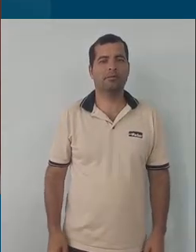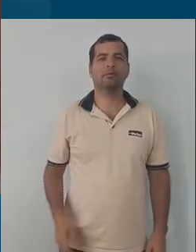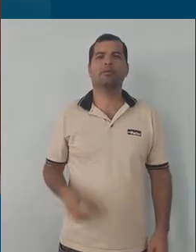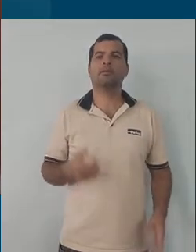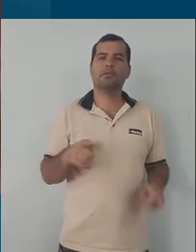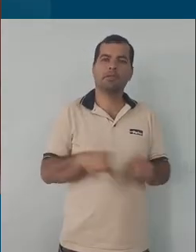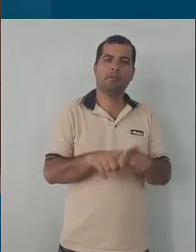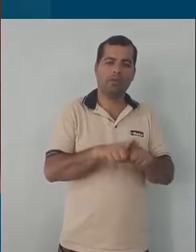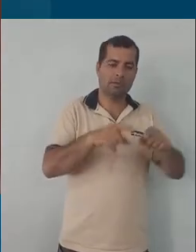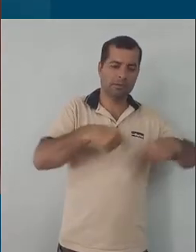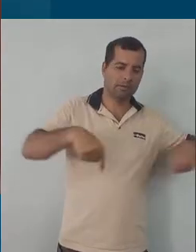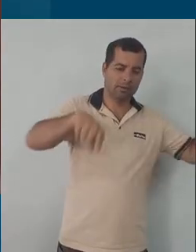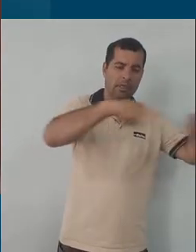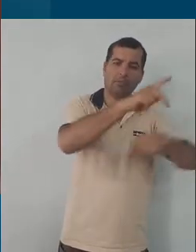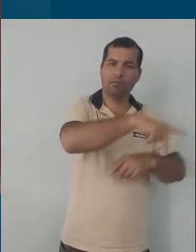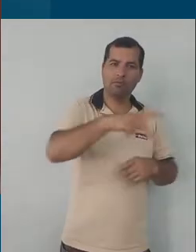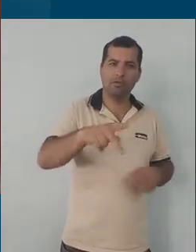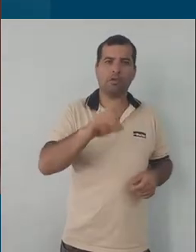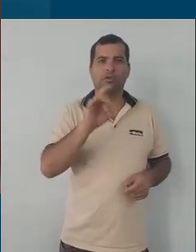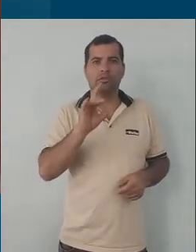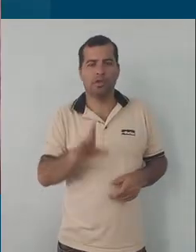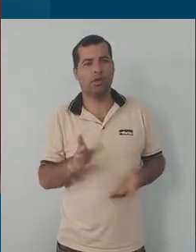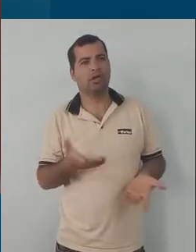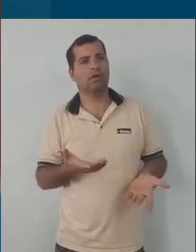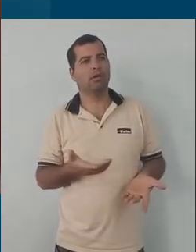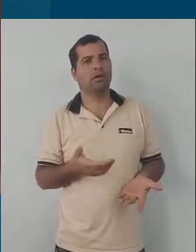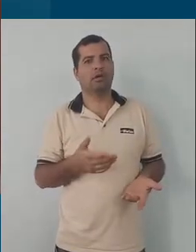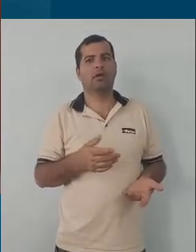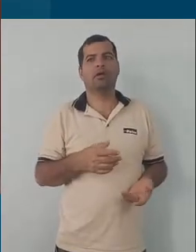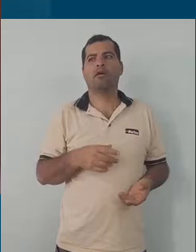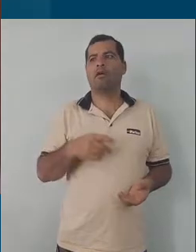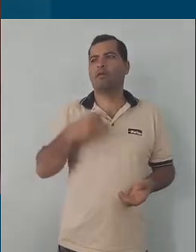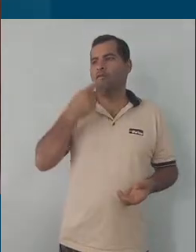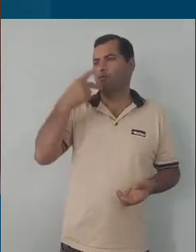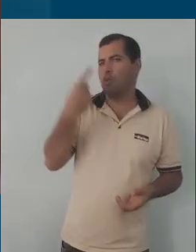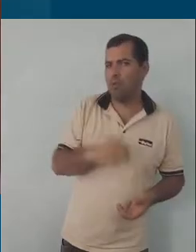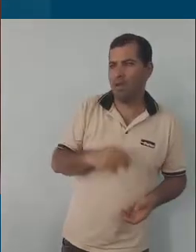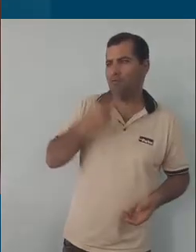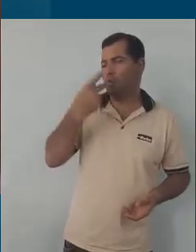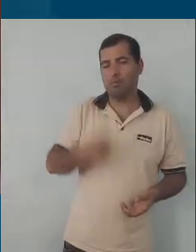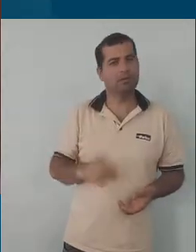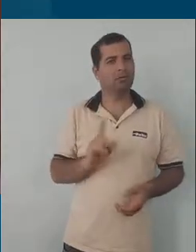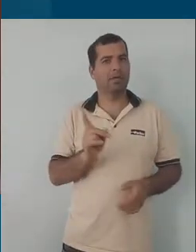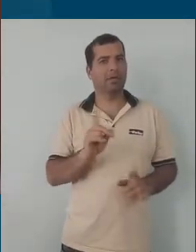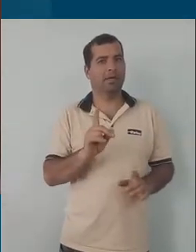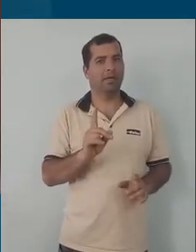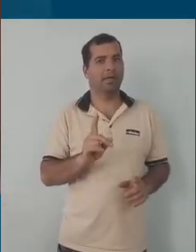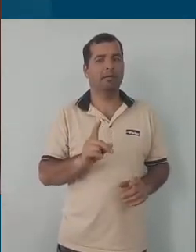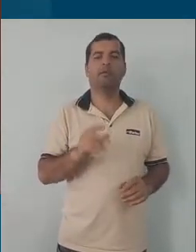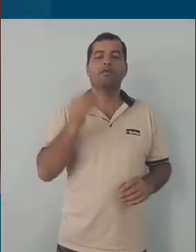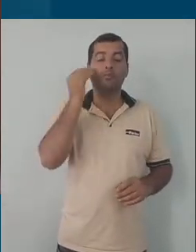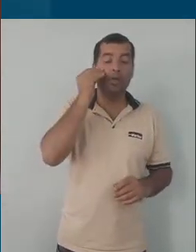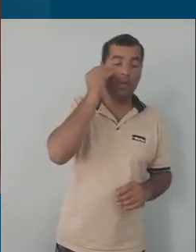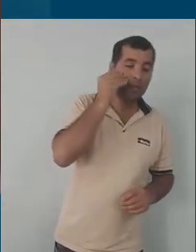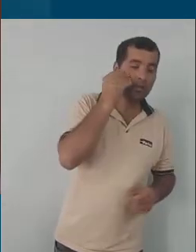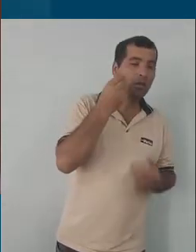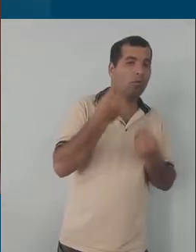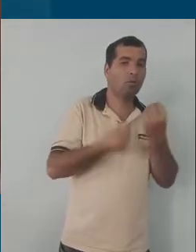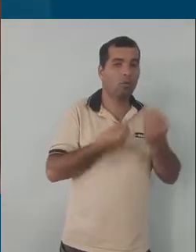ser o momento onde a gente fala mal dos alunos, né? Mas ser o momento onde a gente troca experiências assim, como é que eu